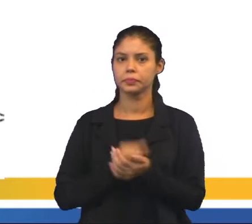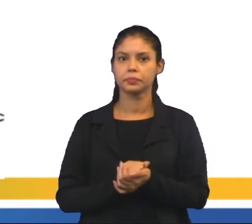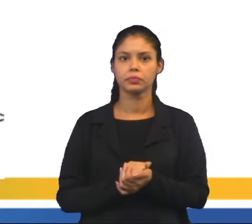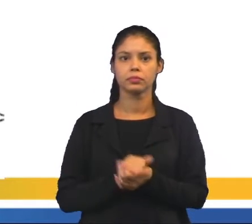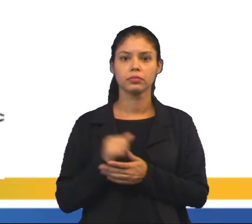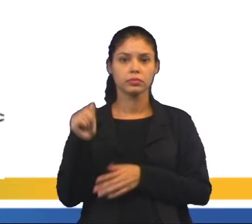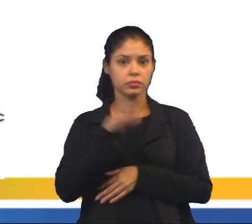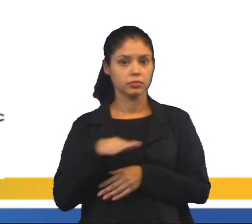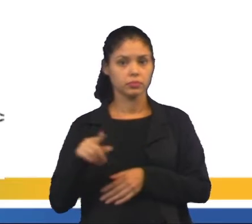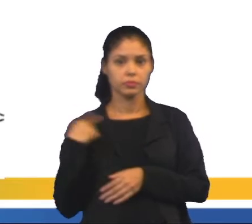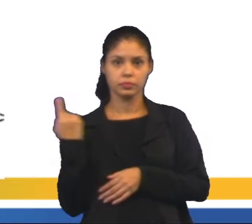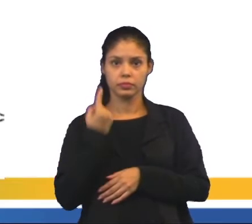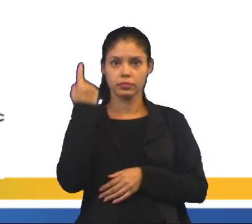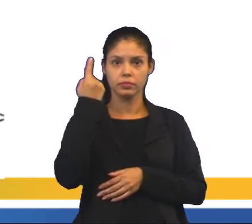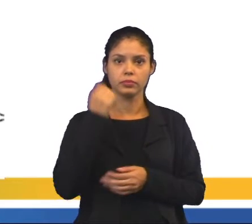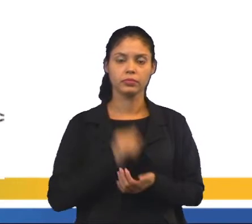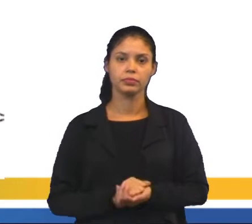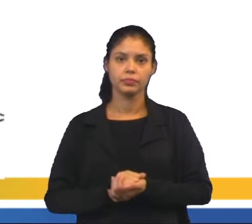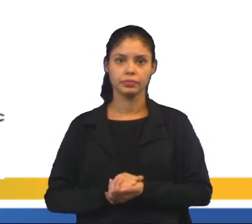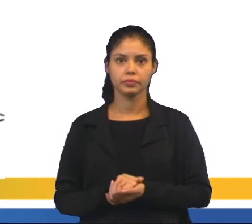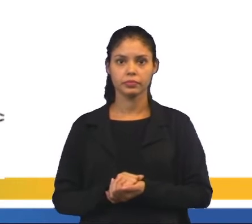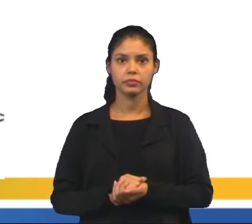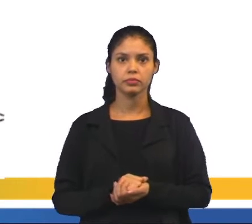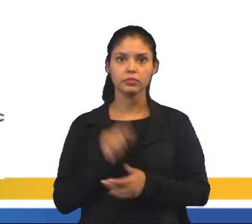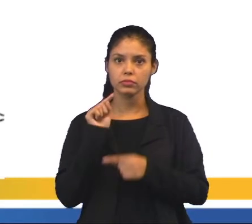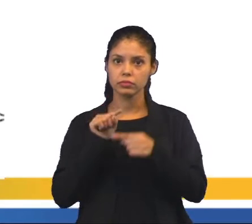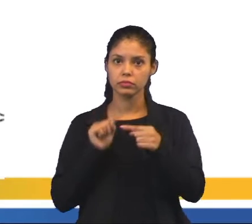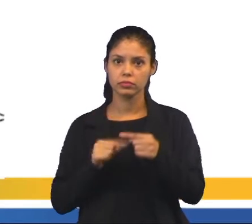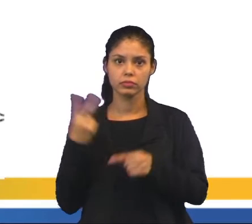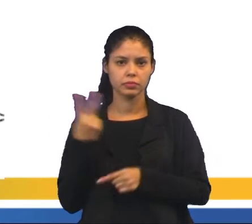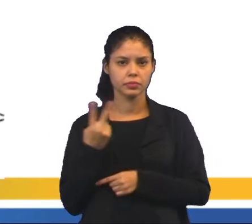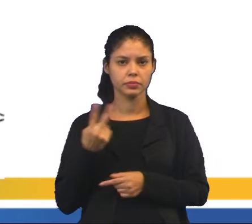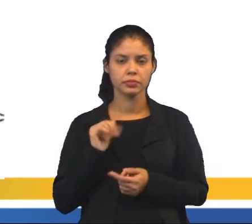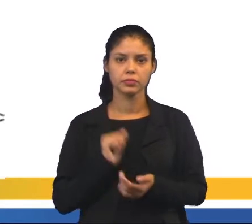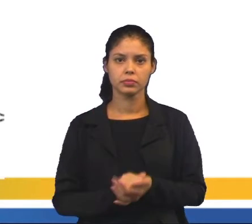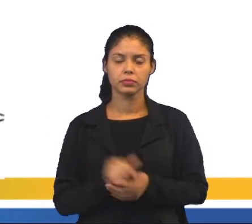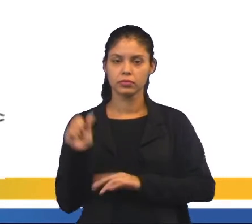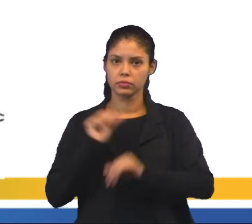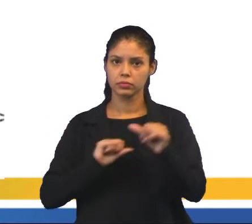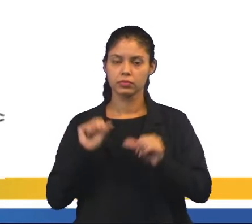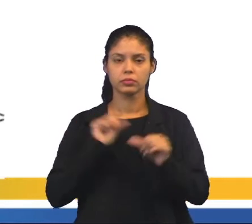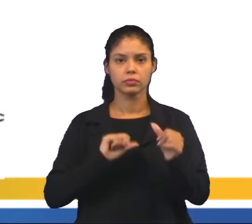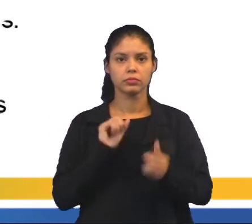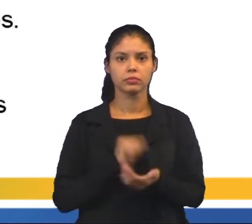área vezes a altura dividido por 2. Então, observe aí que nós vamos sempre estar trocando.